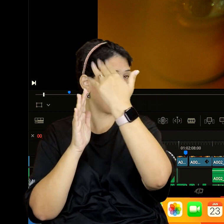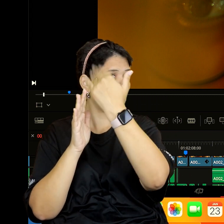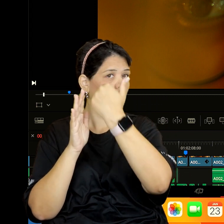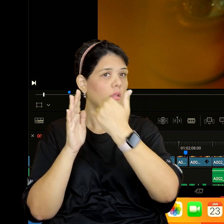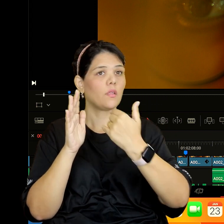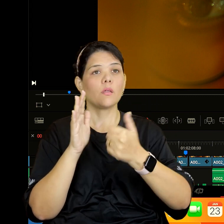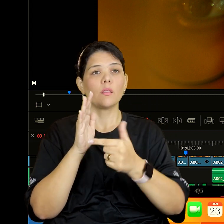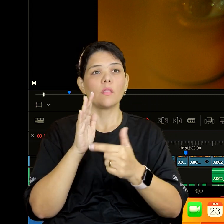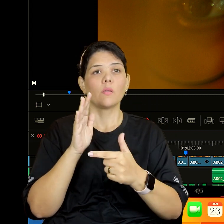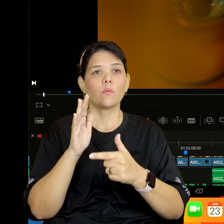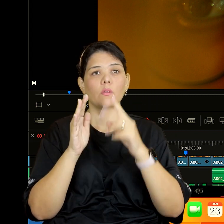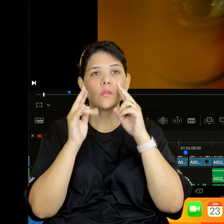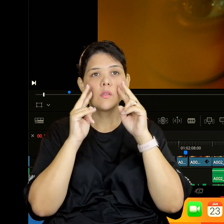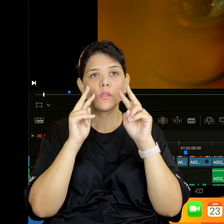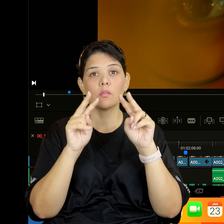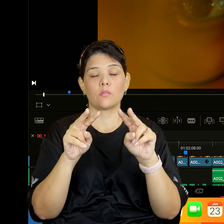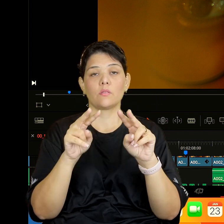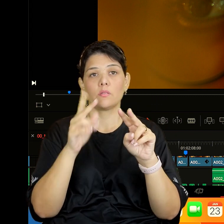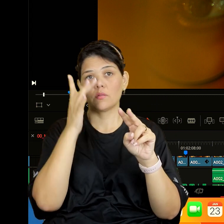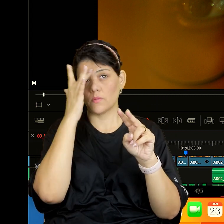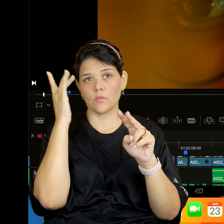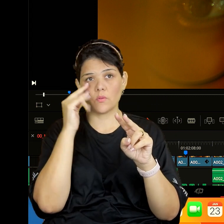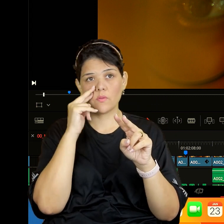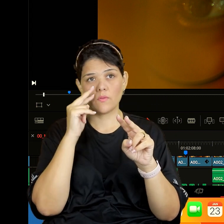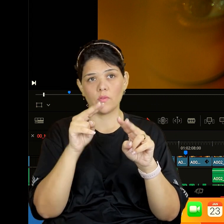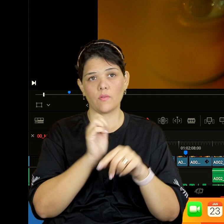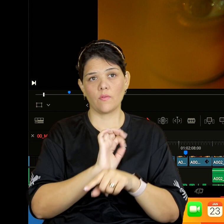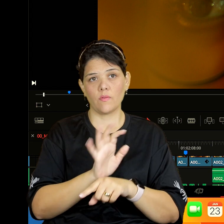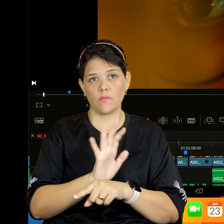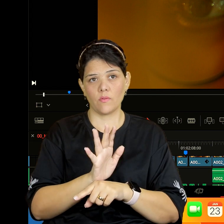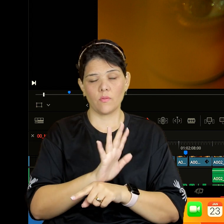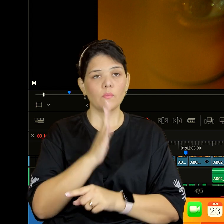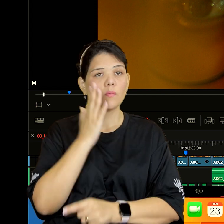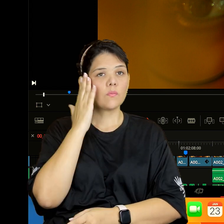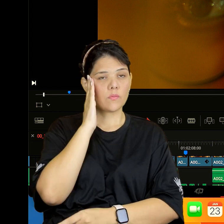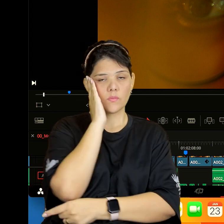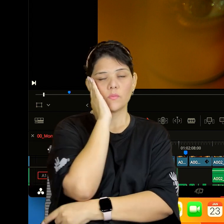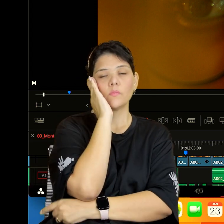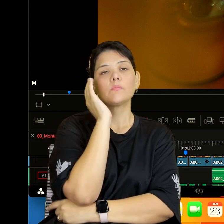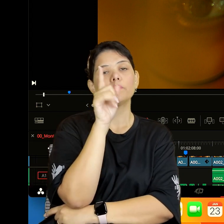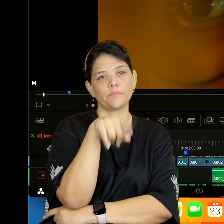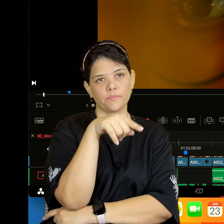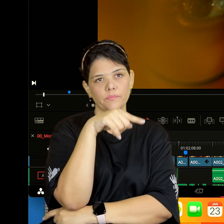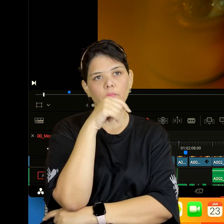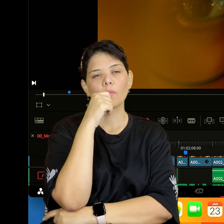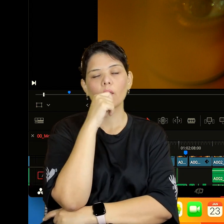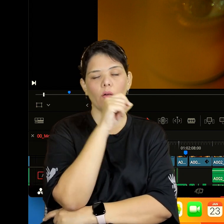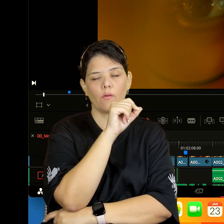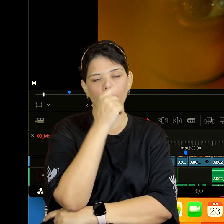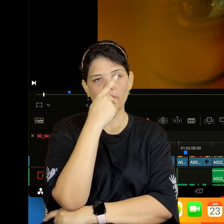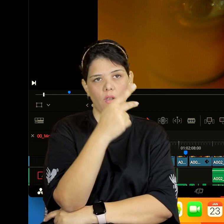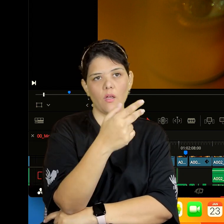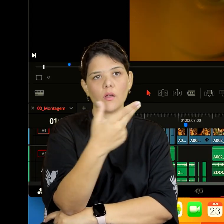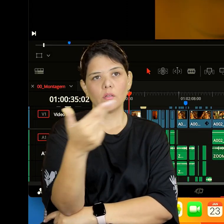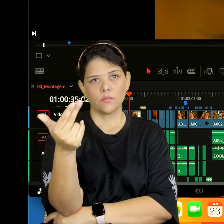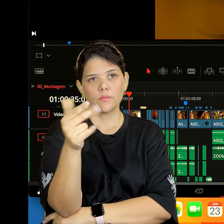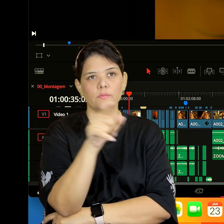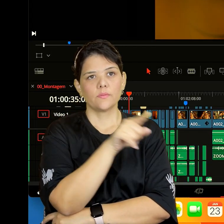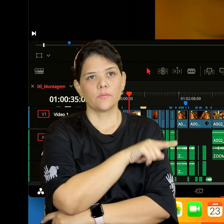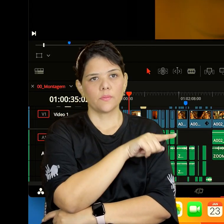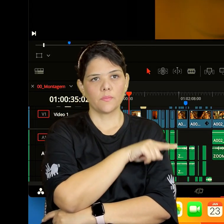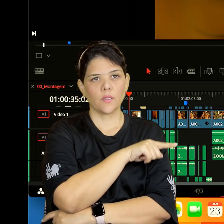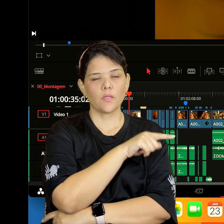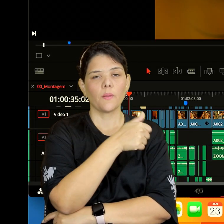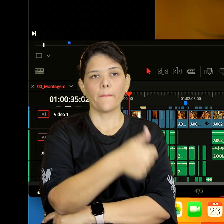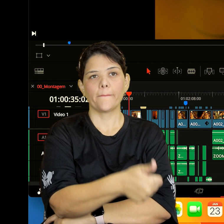quando a pessoa estiver vendo o filme. Faz sentido? Então, a gente vai falar disso também, e a gente vai falar sobre os melhores softwares para